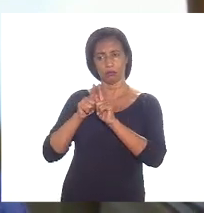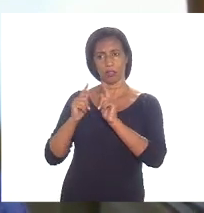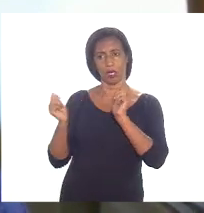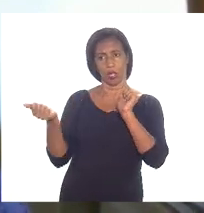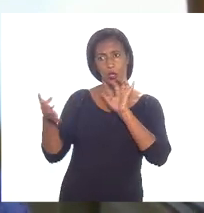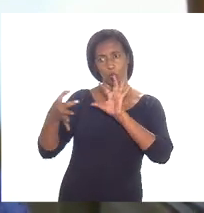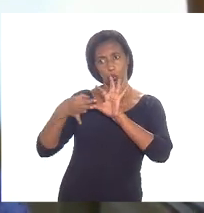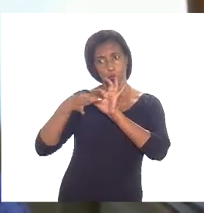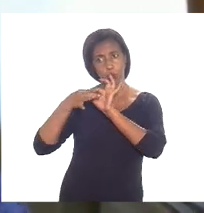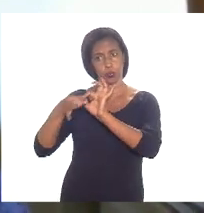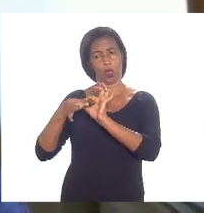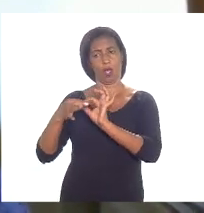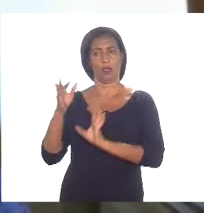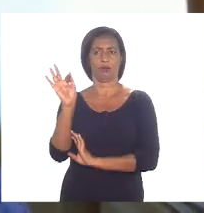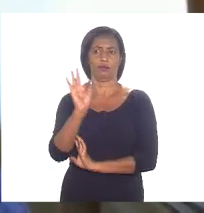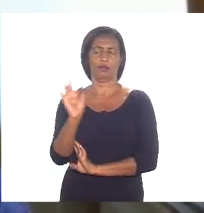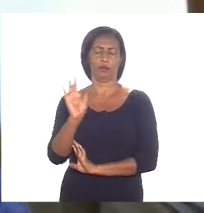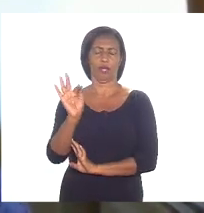Então, favorável.